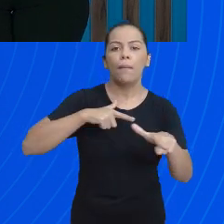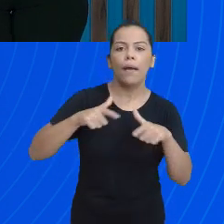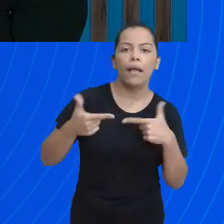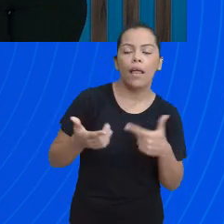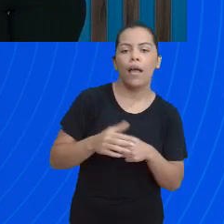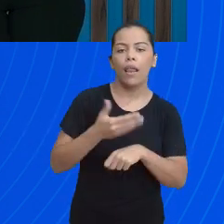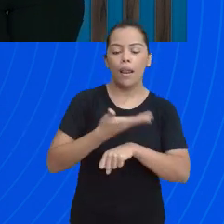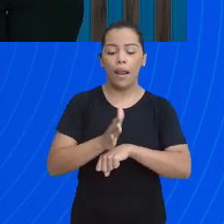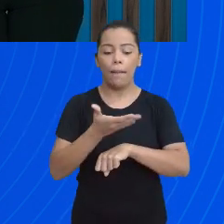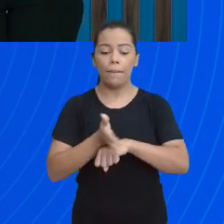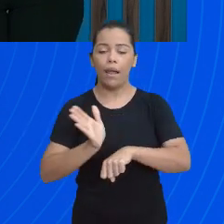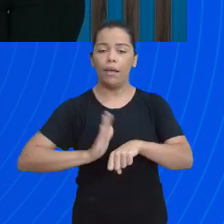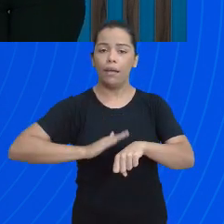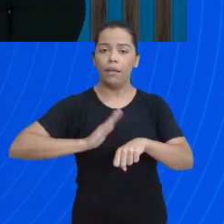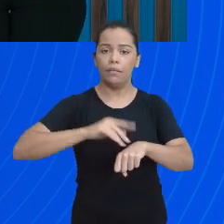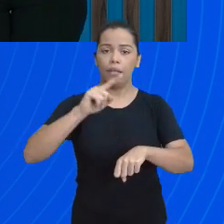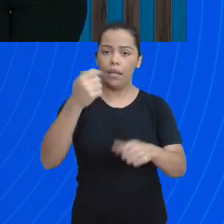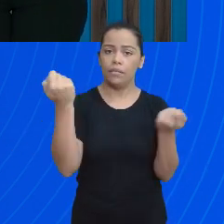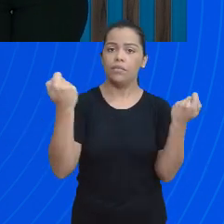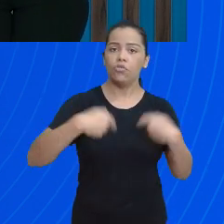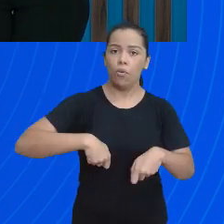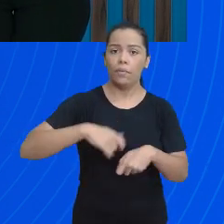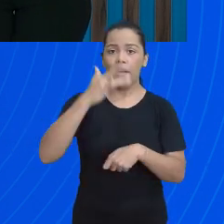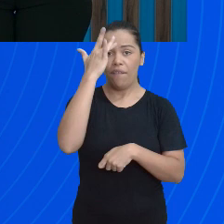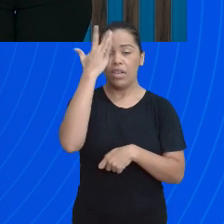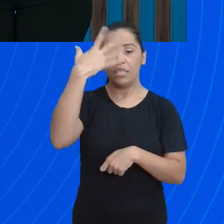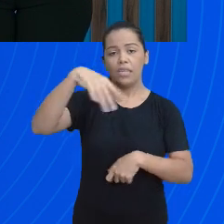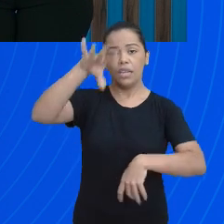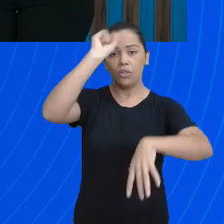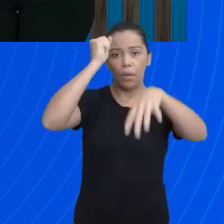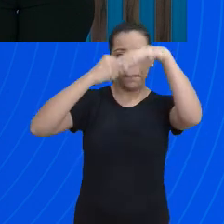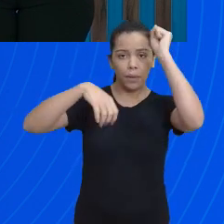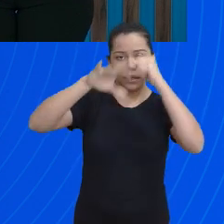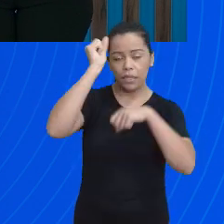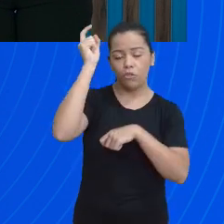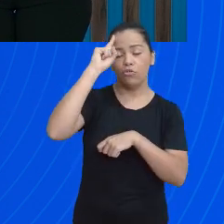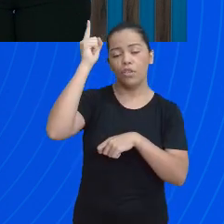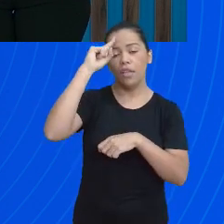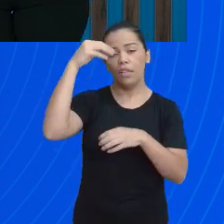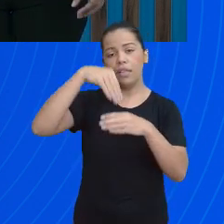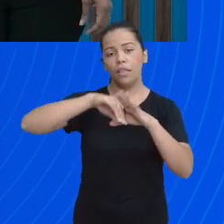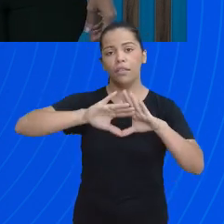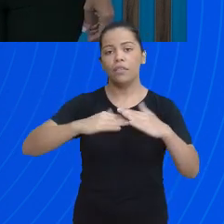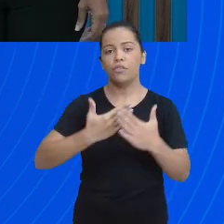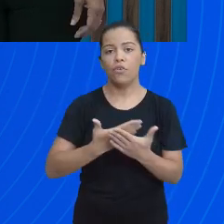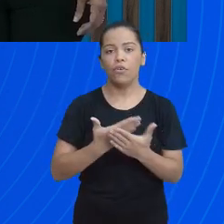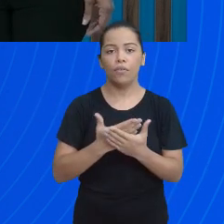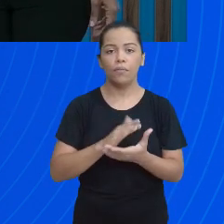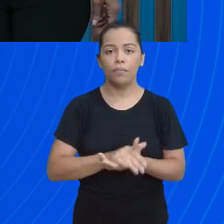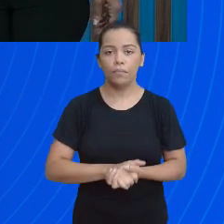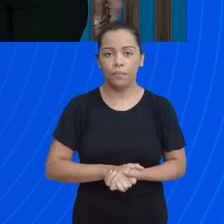e que facilitam o aprender, né? No fazer diário, no dia a dia da escola.